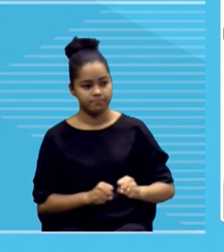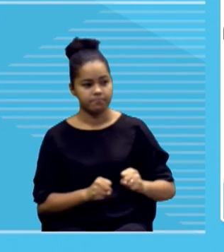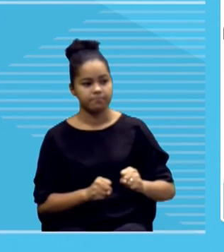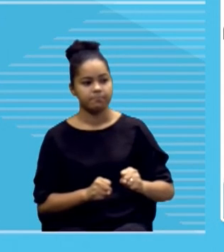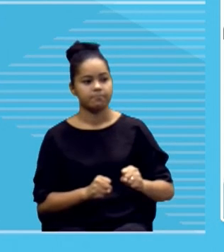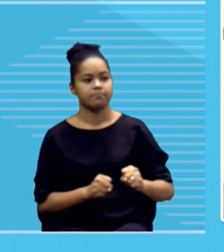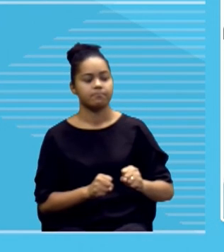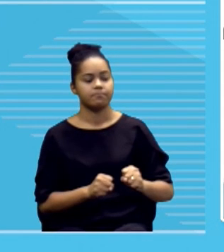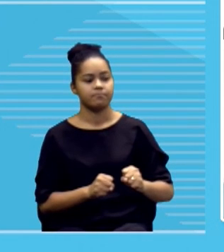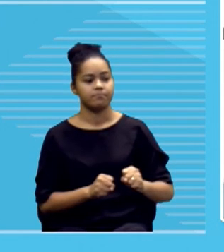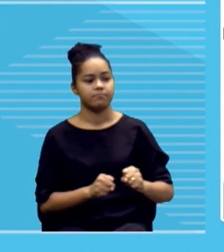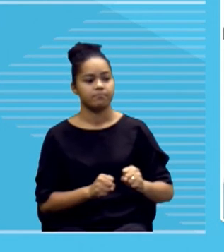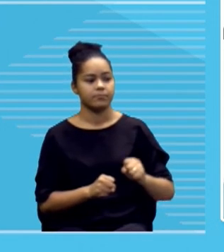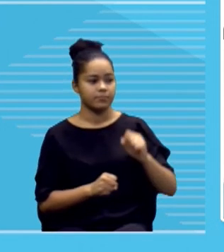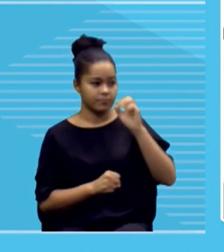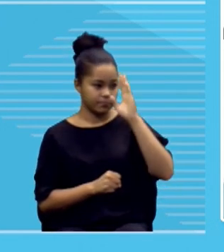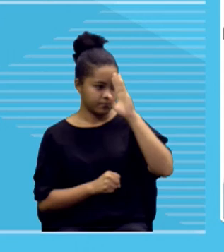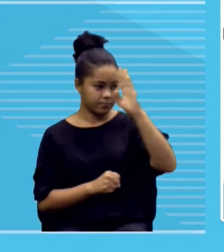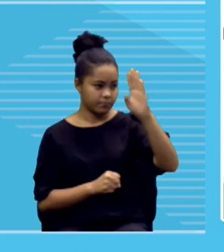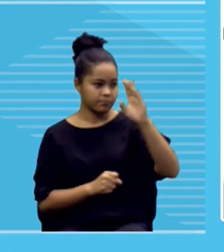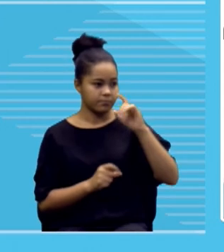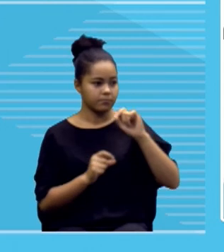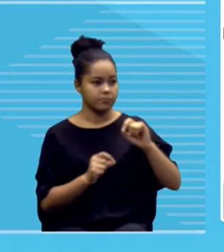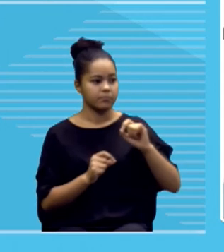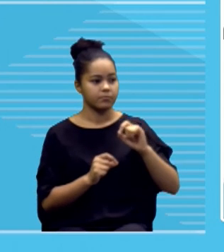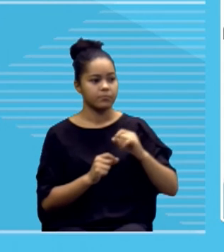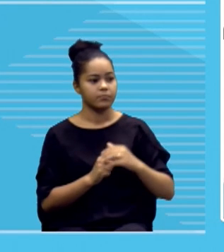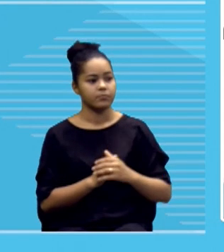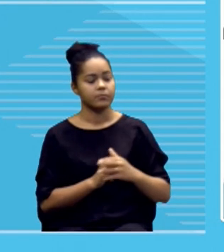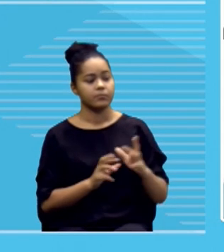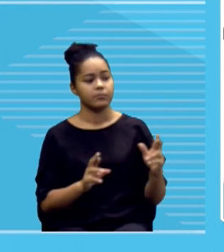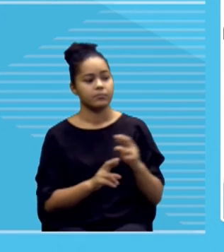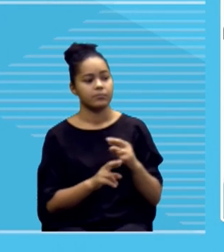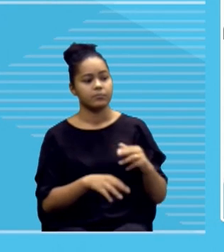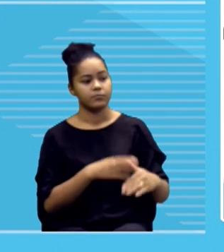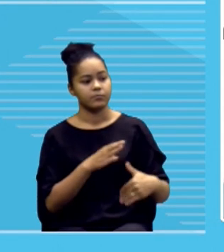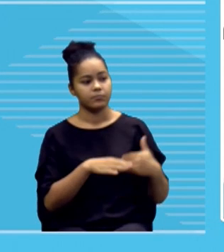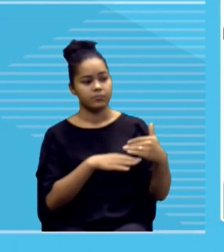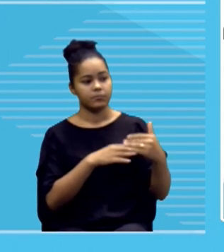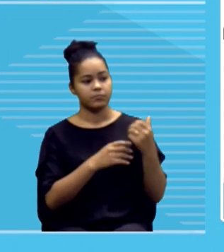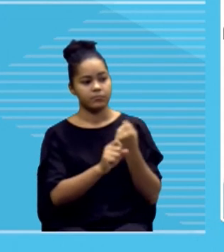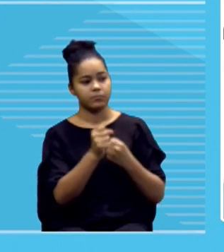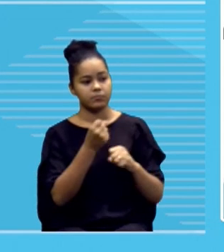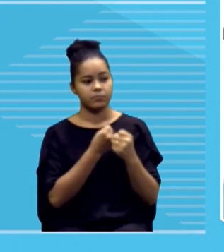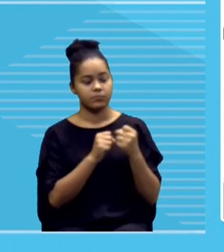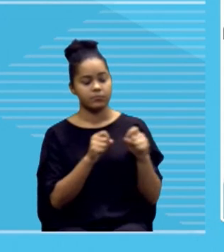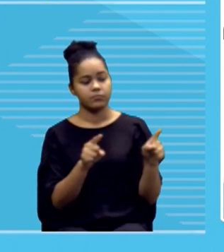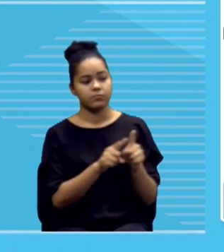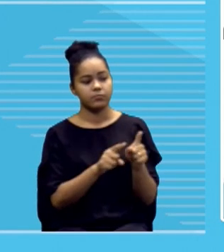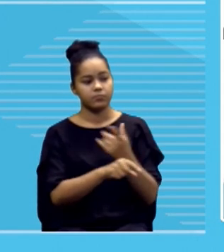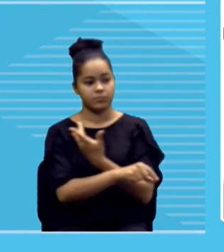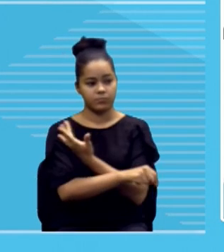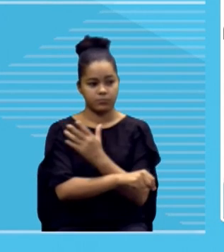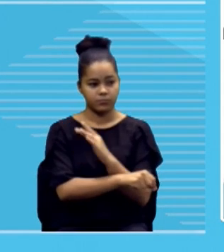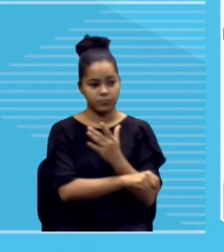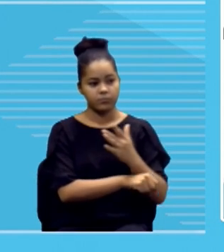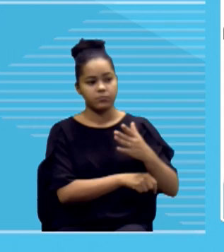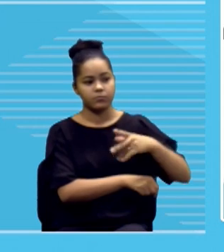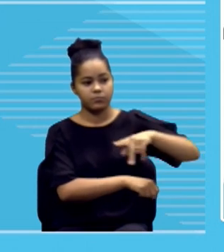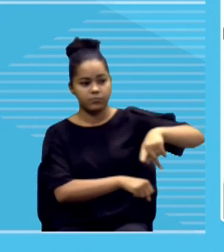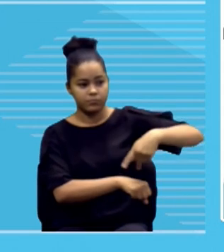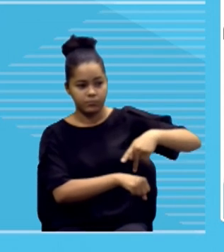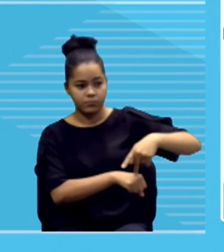tá bom? Apesar dos importantes avanços na interligação, geração, distribuição e entrega de energia